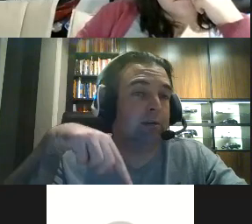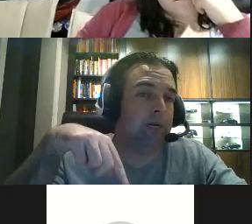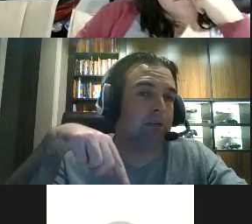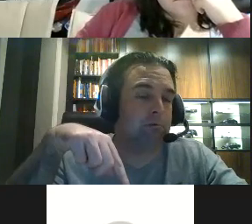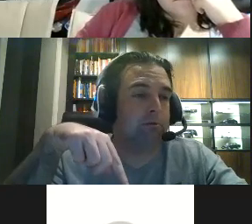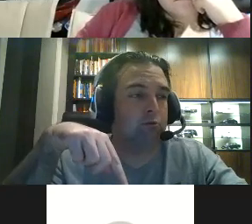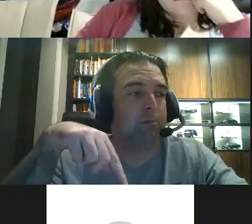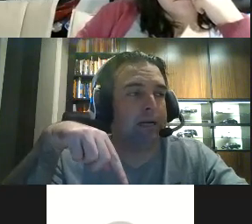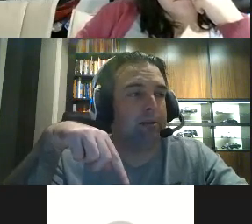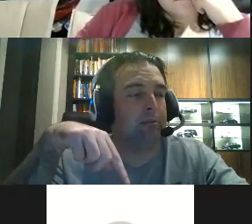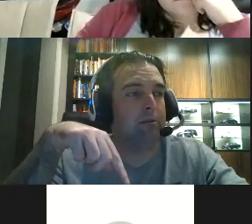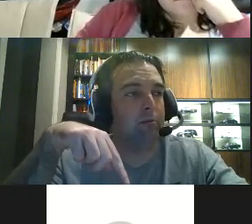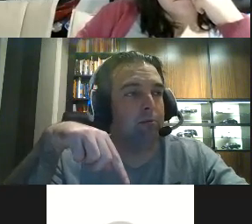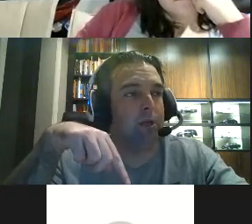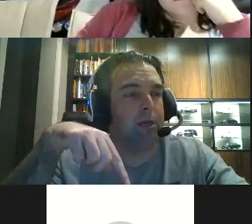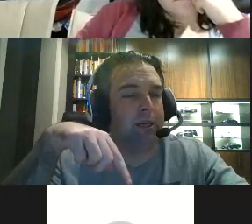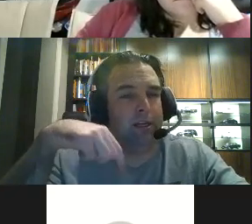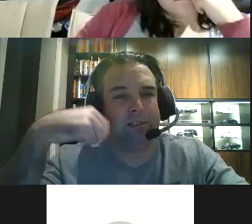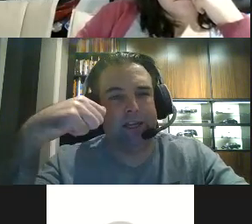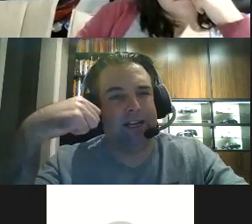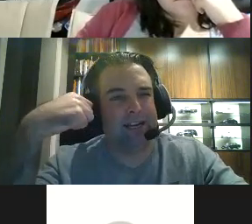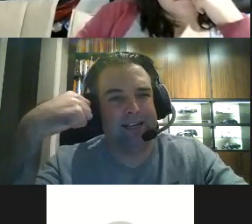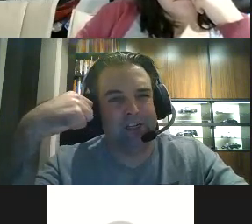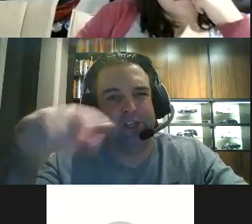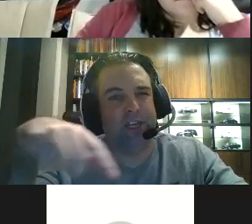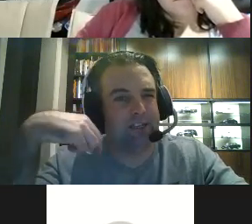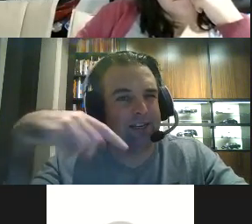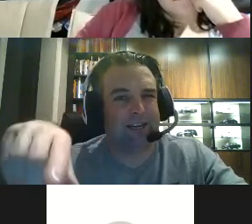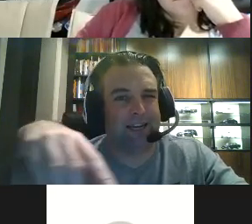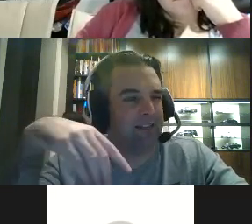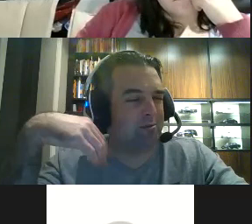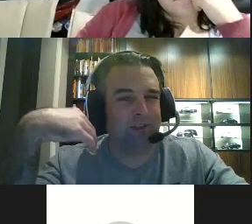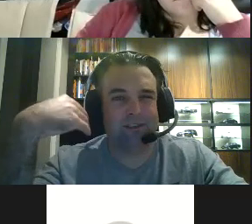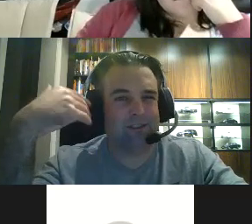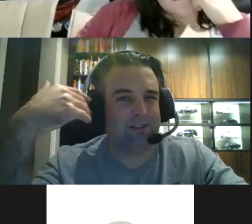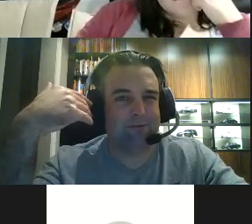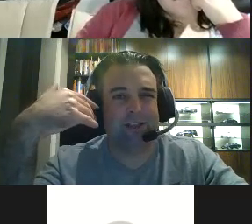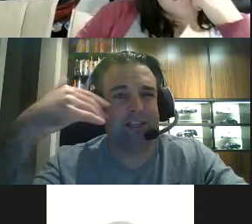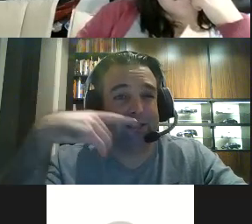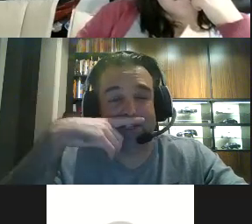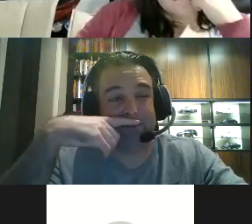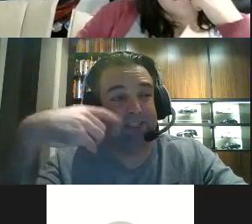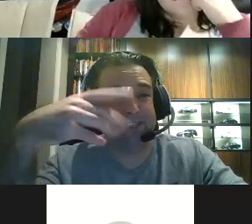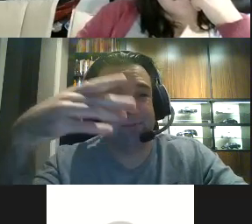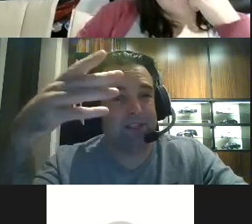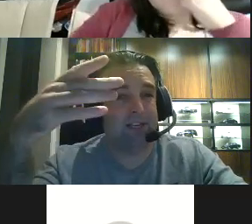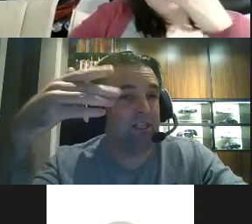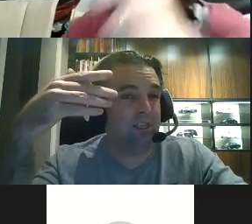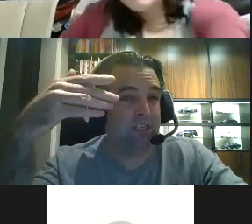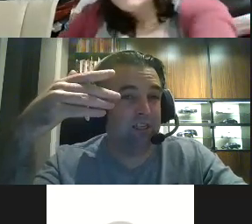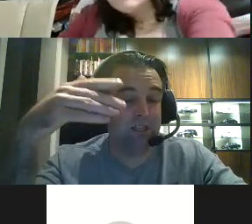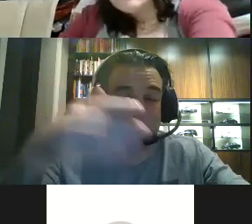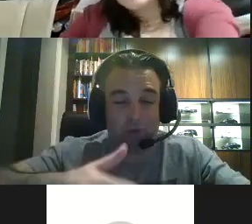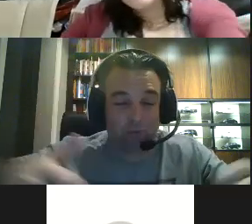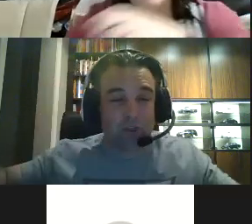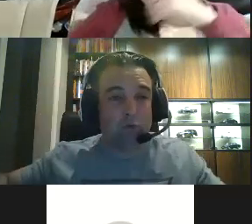por ser abaixo do nível do mar, então eles têm diques, canais, coisas fantásticas. Amsterdã é uma